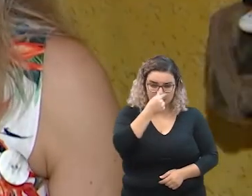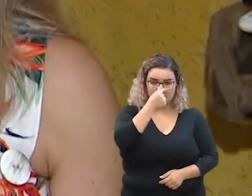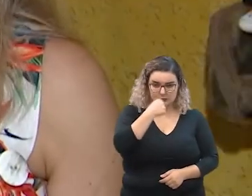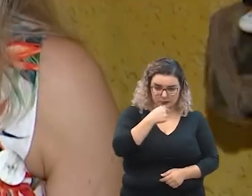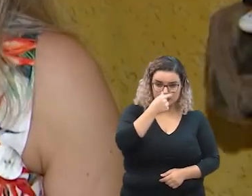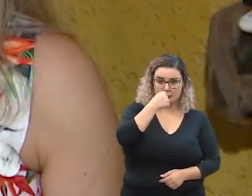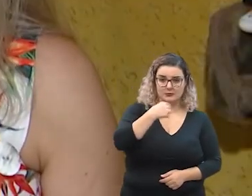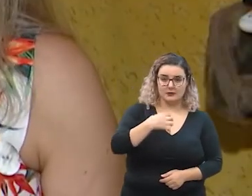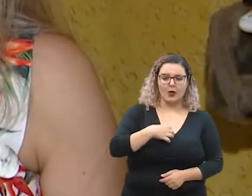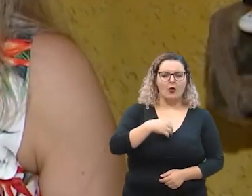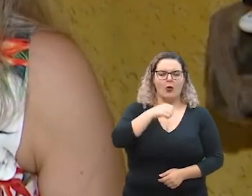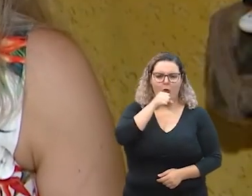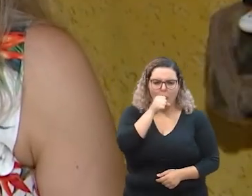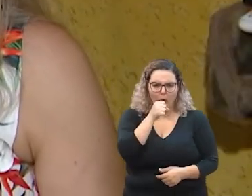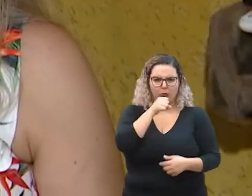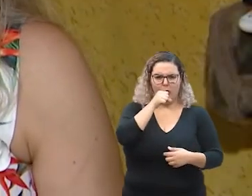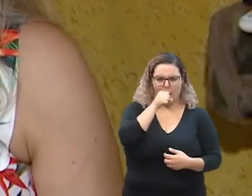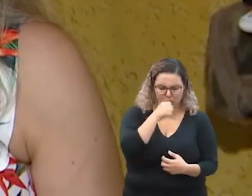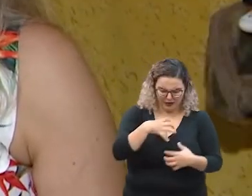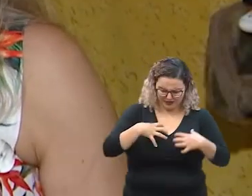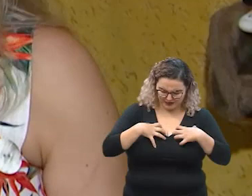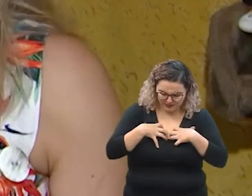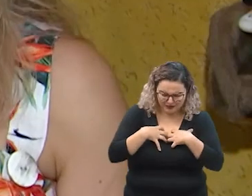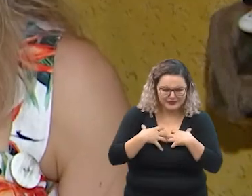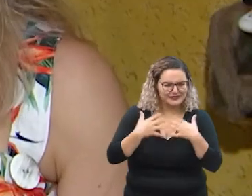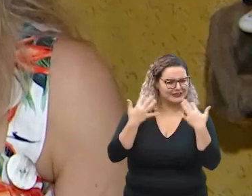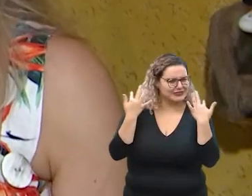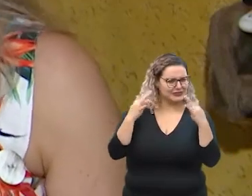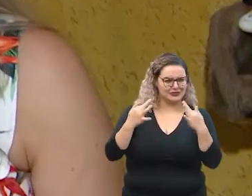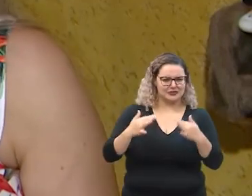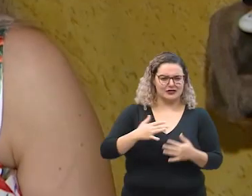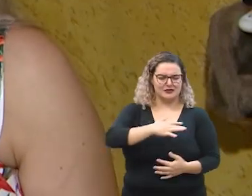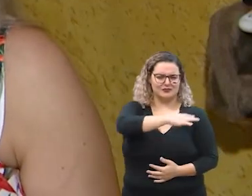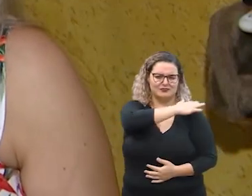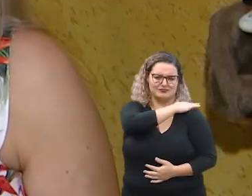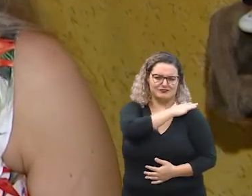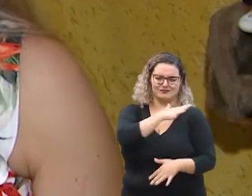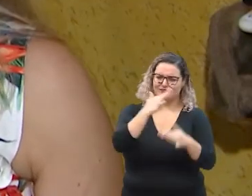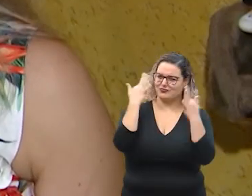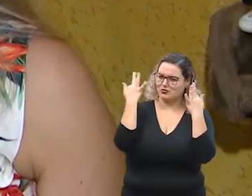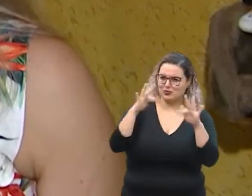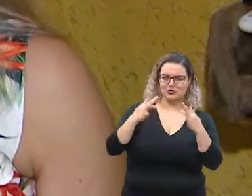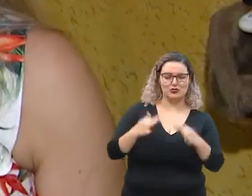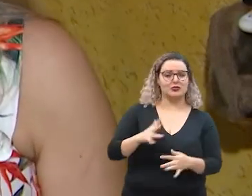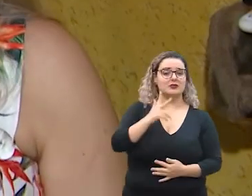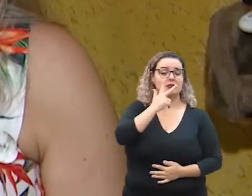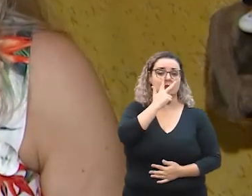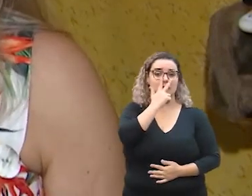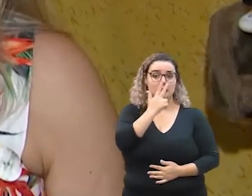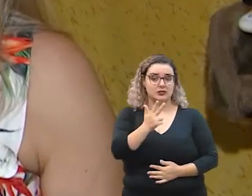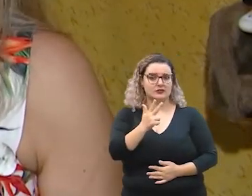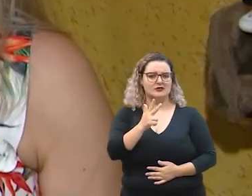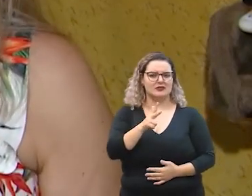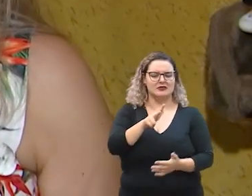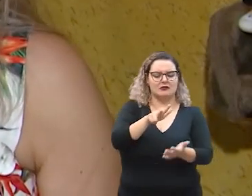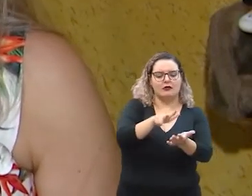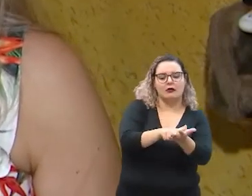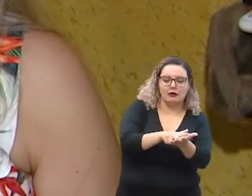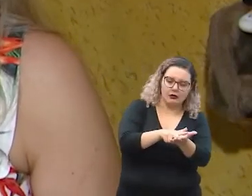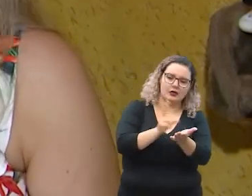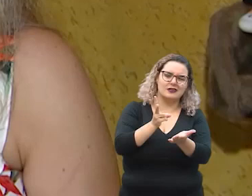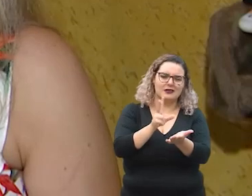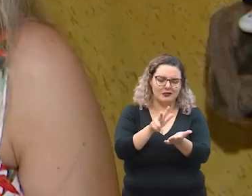tive tosse muito intensa e doía muito as costas, como eu até achava que era da posição, de ficar